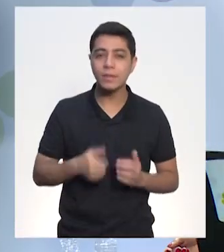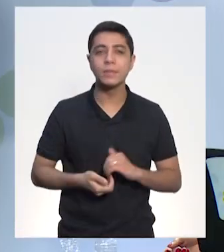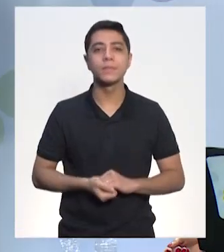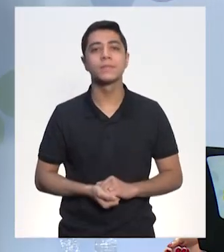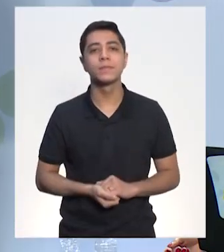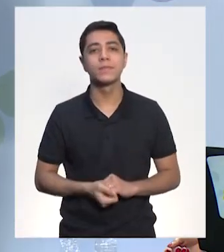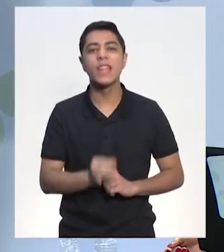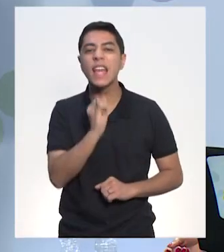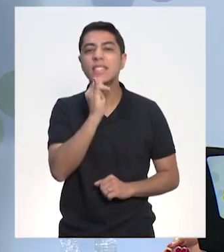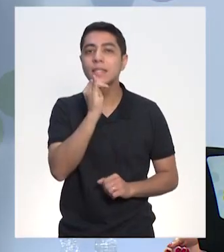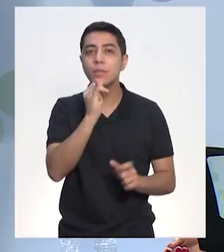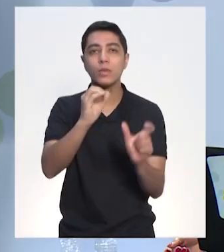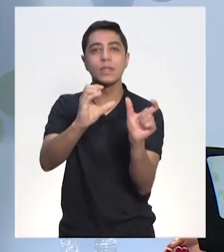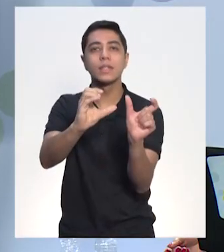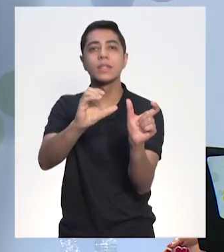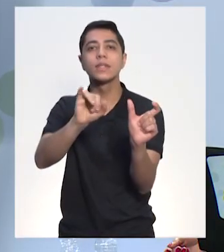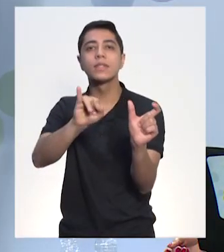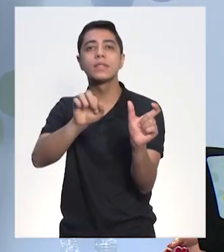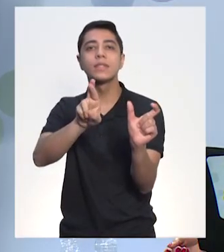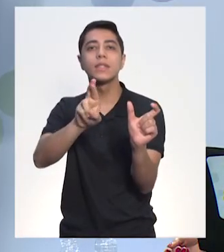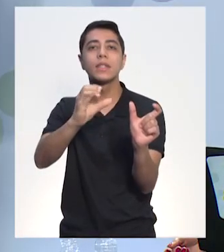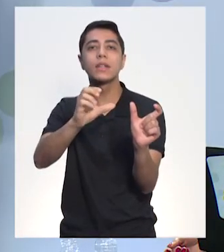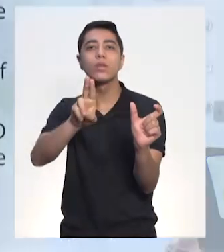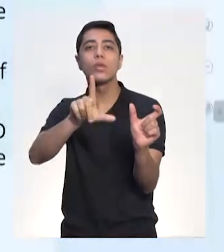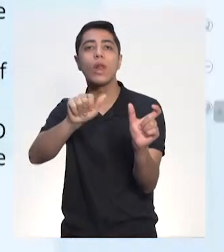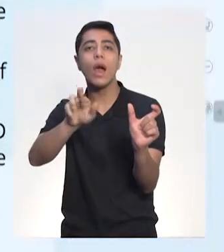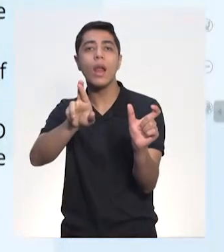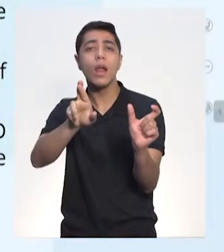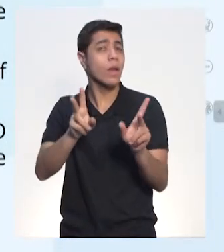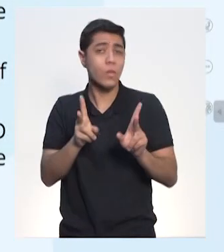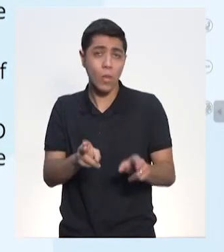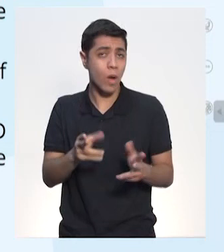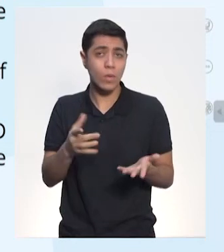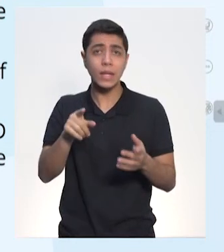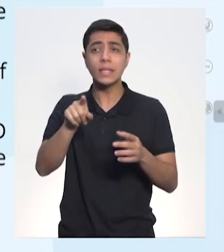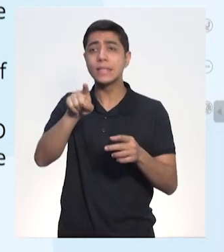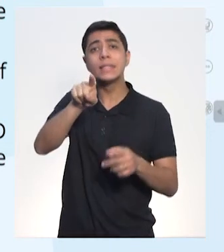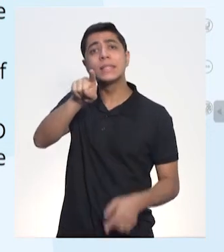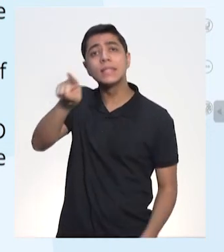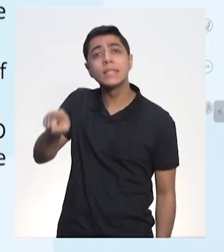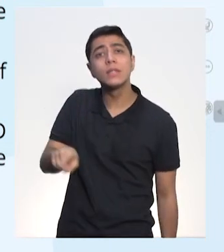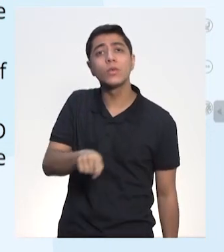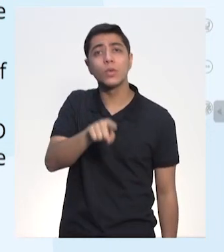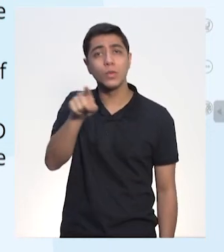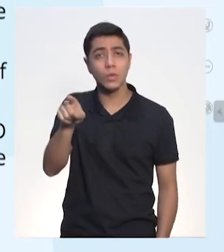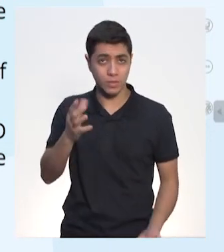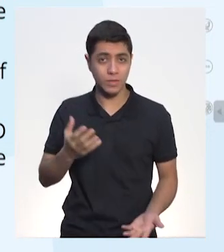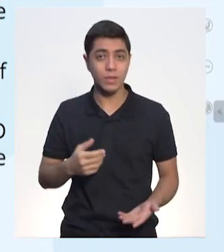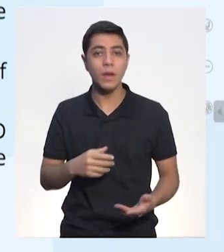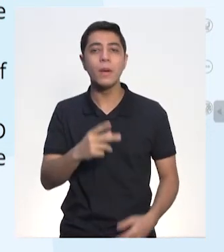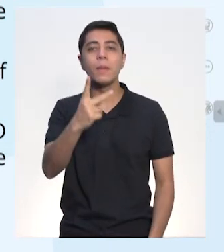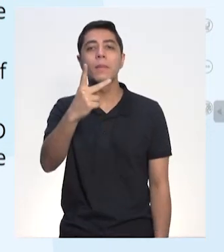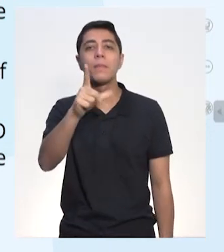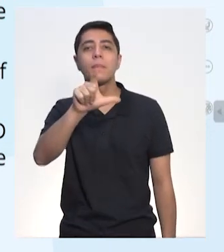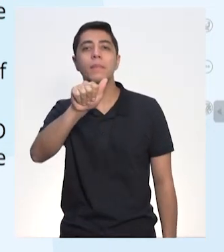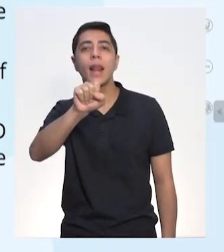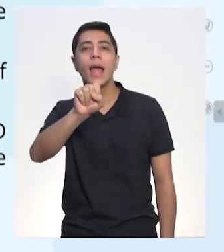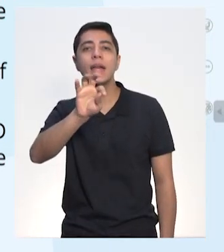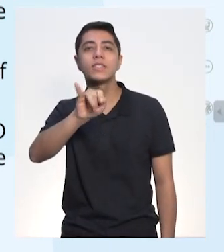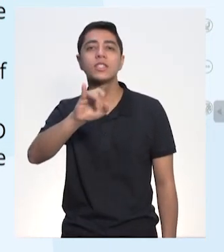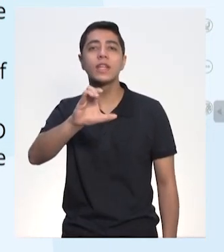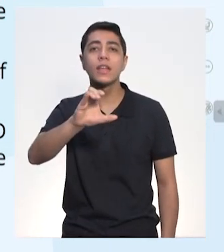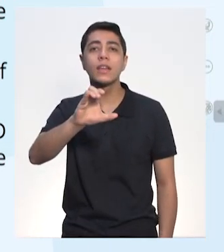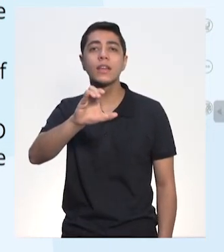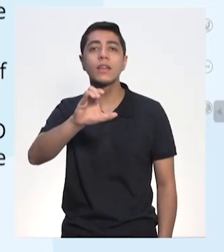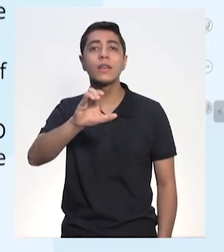circular, né? Circular. Plastic, plástico. Zinc, zinco. Né?